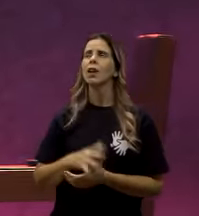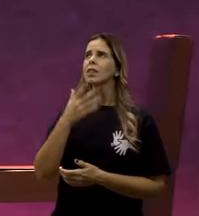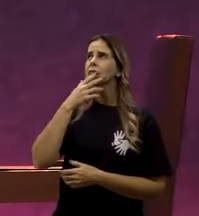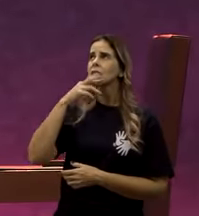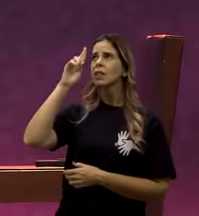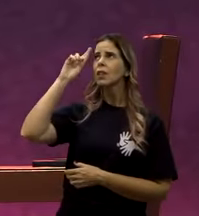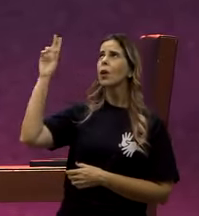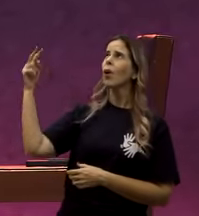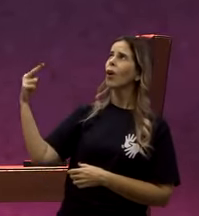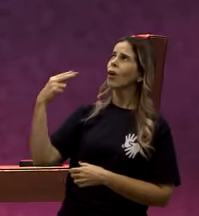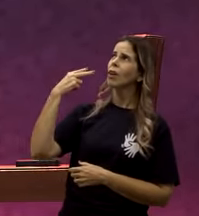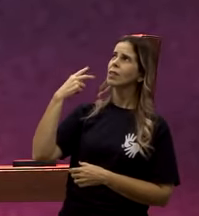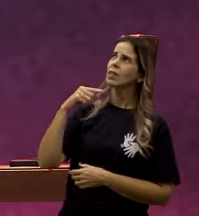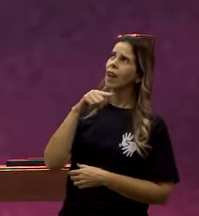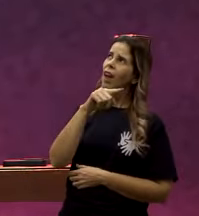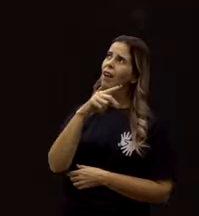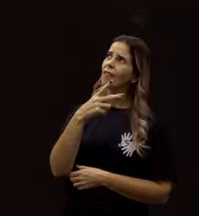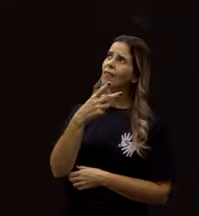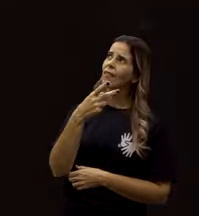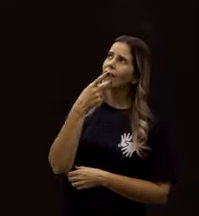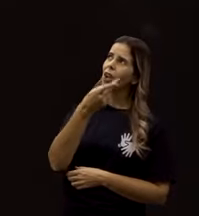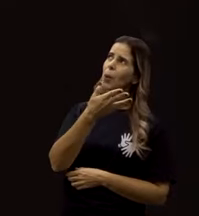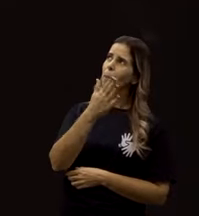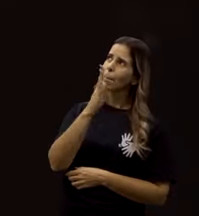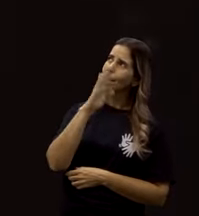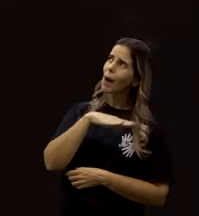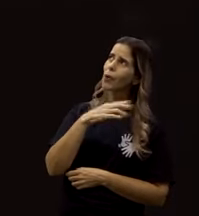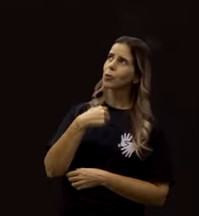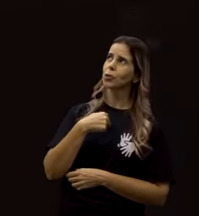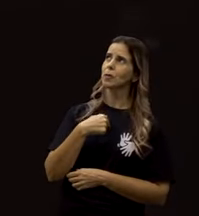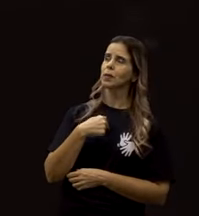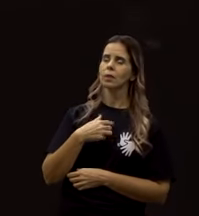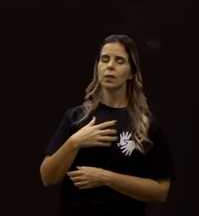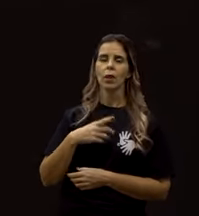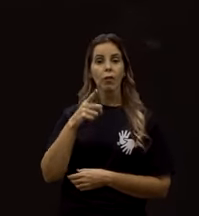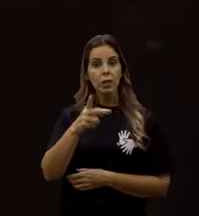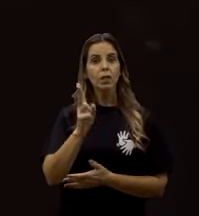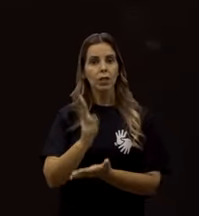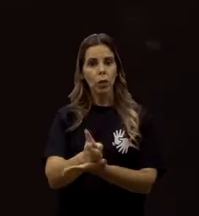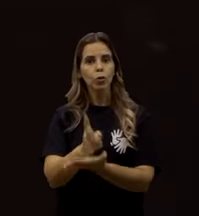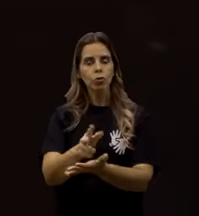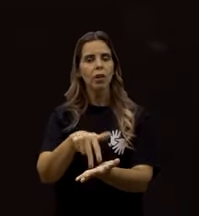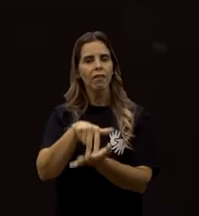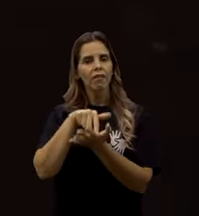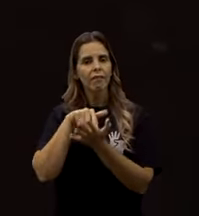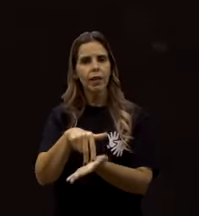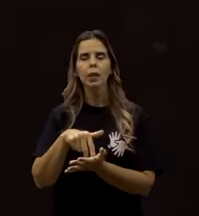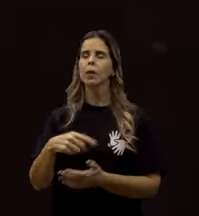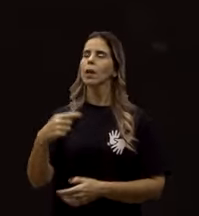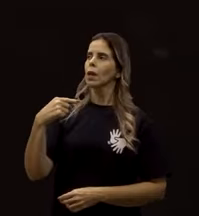eu eu vou dizer eu e minha casa serviremos ao Senhor